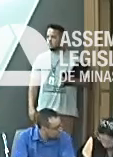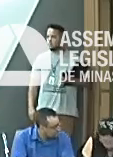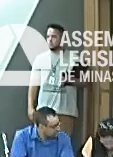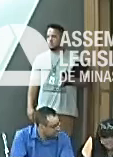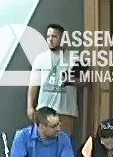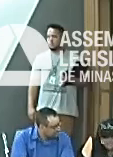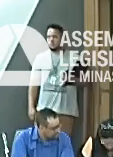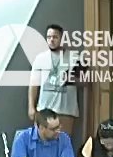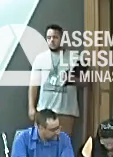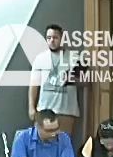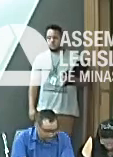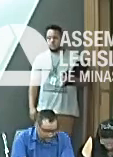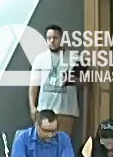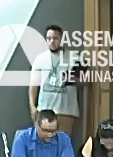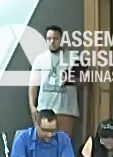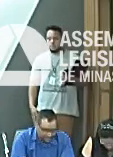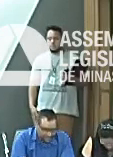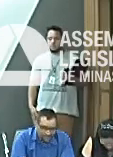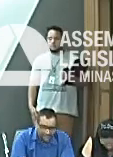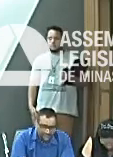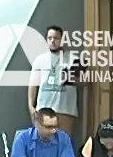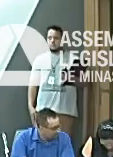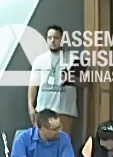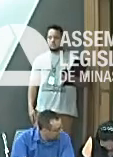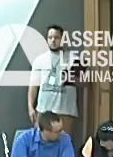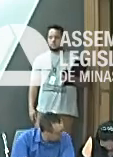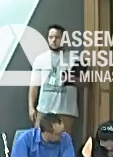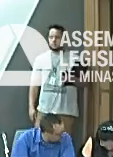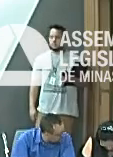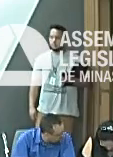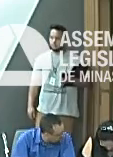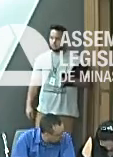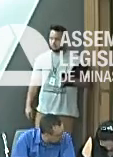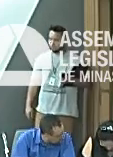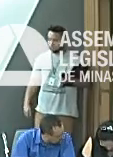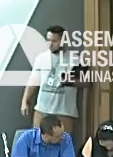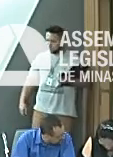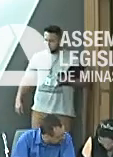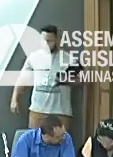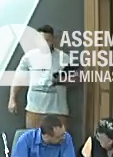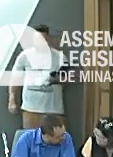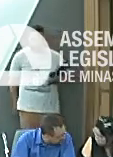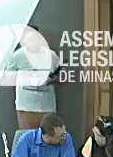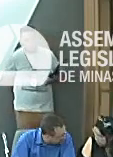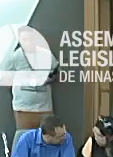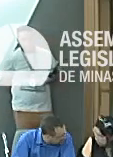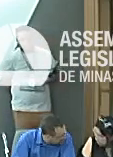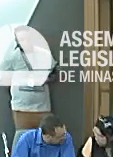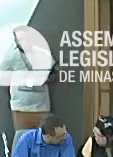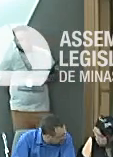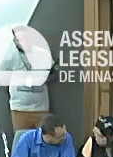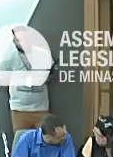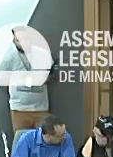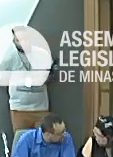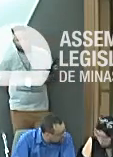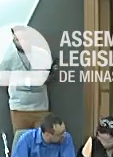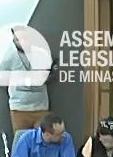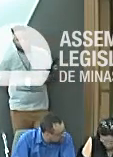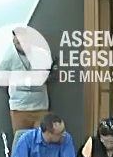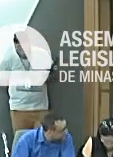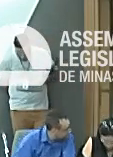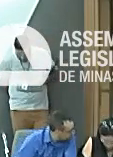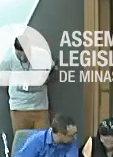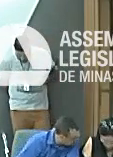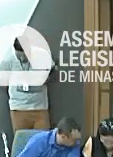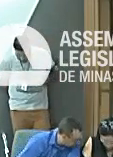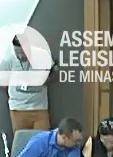papel dele nós cumprimos nosso se fica bom e aí deputada aprendi a exercer aquilo que ele tem que fazer o que é muito bom